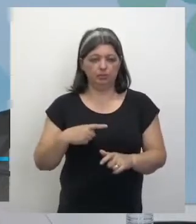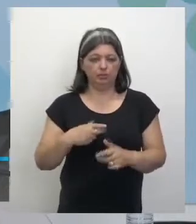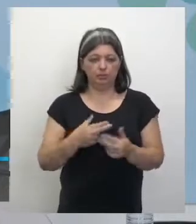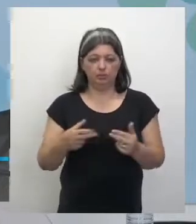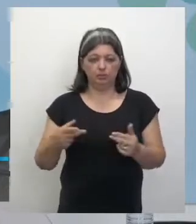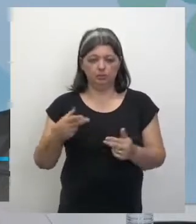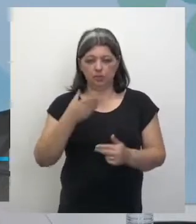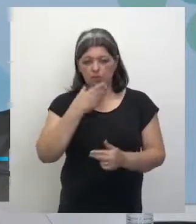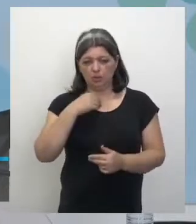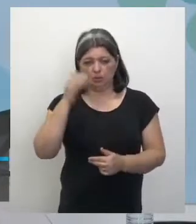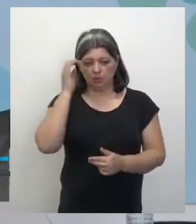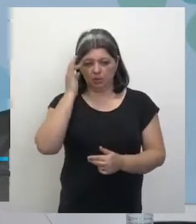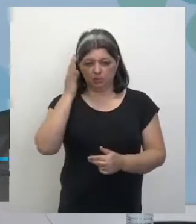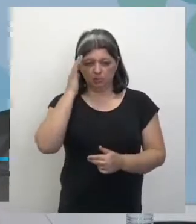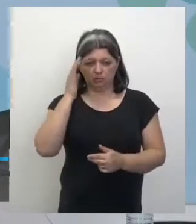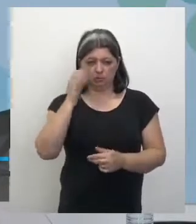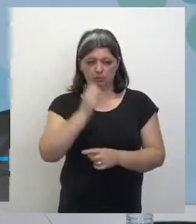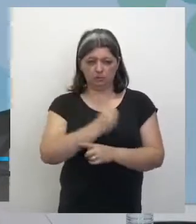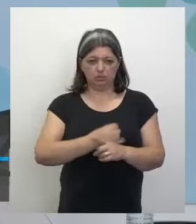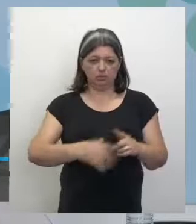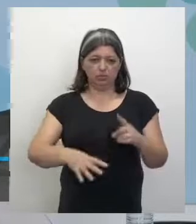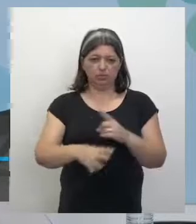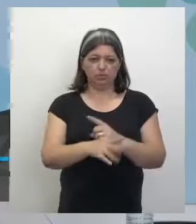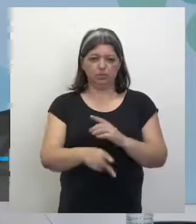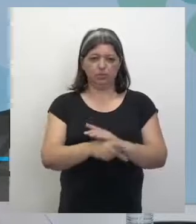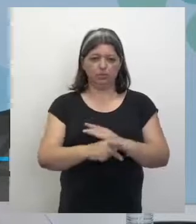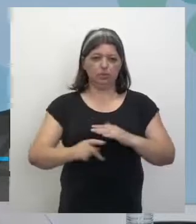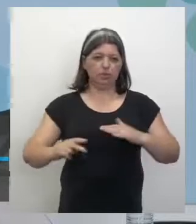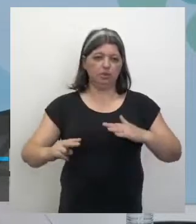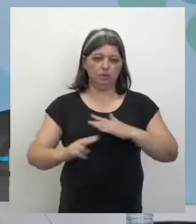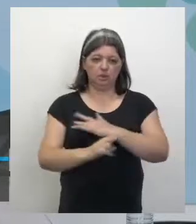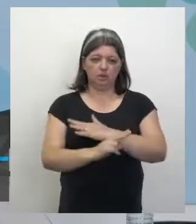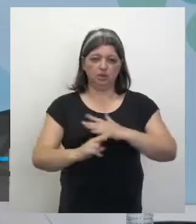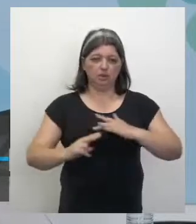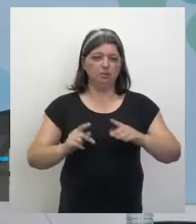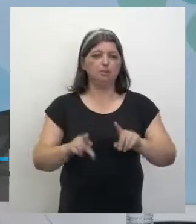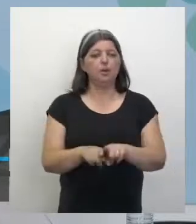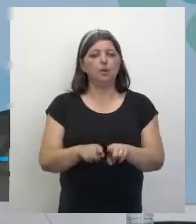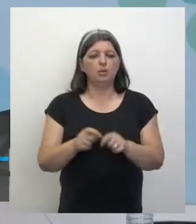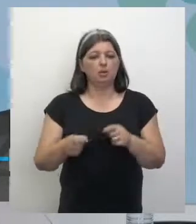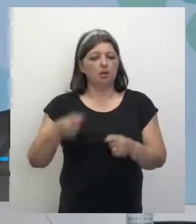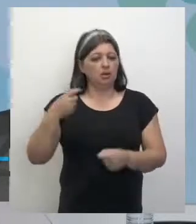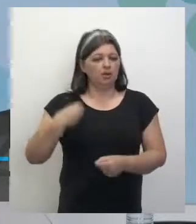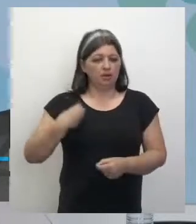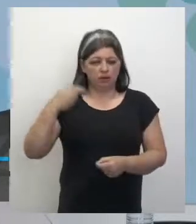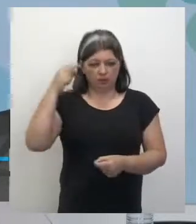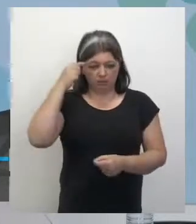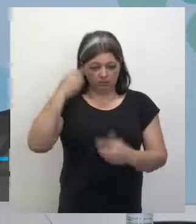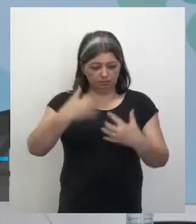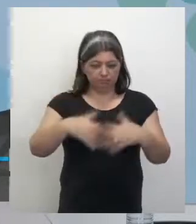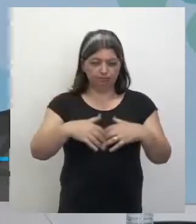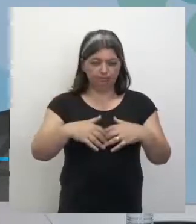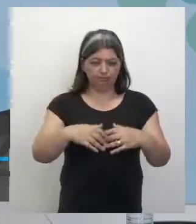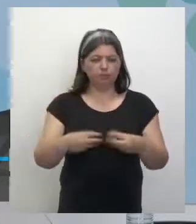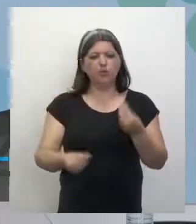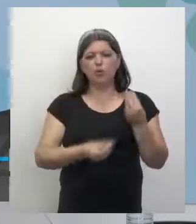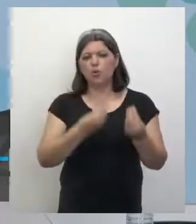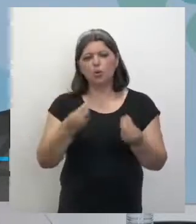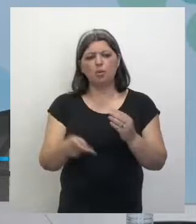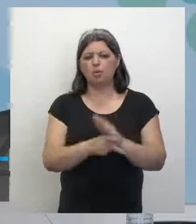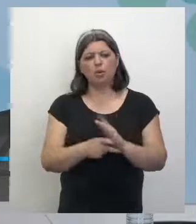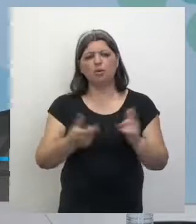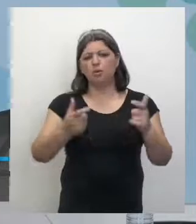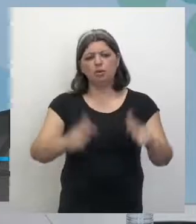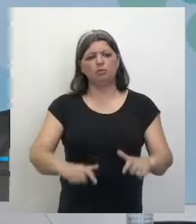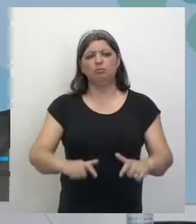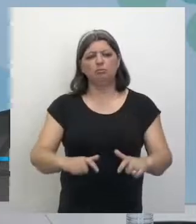que é o Jörg Simmel, que ele fala da metrópole e a vida mental, e nesse texto ele um pouco fala também como que na metrópole